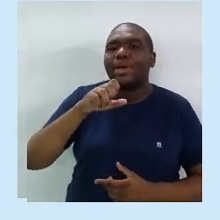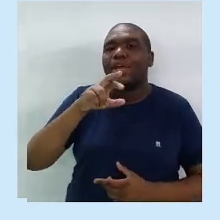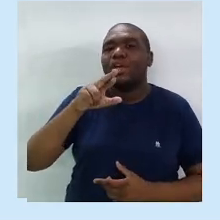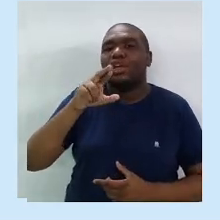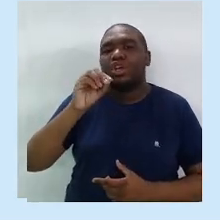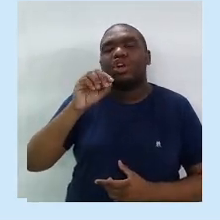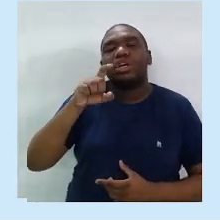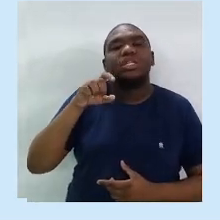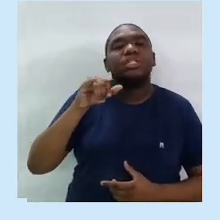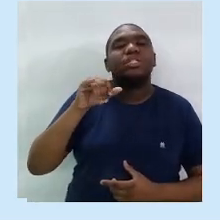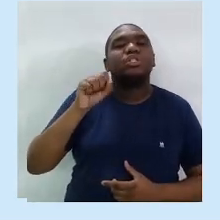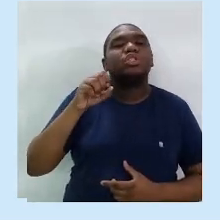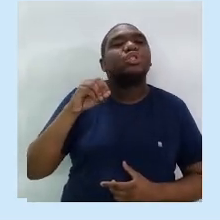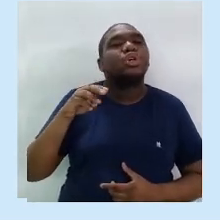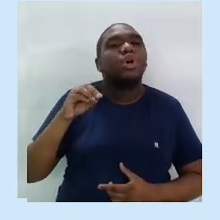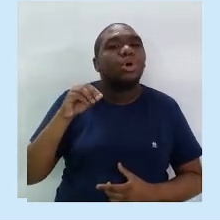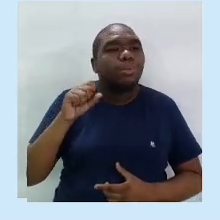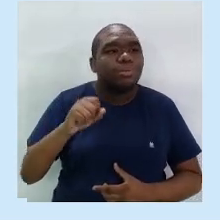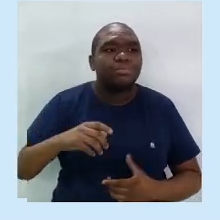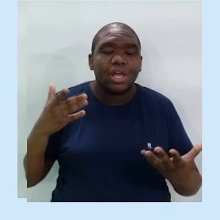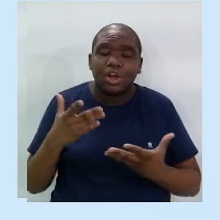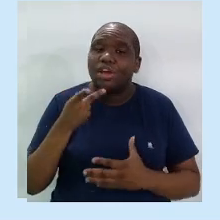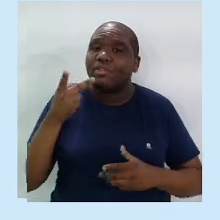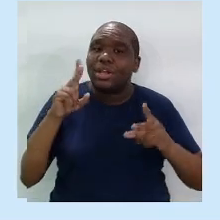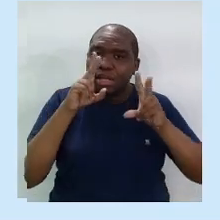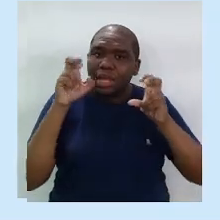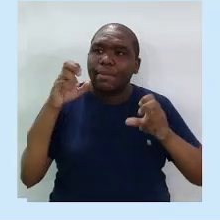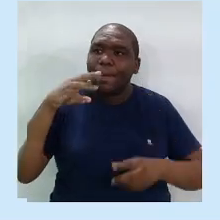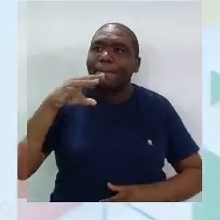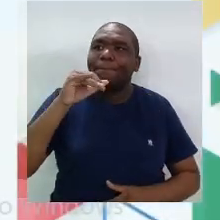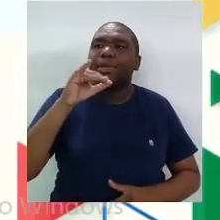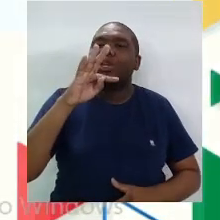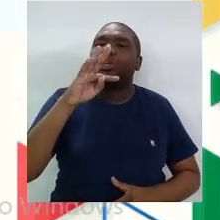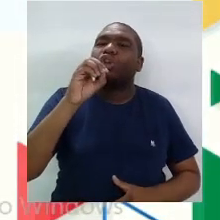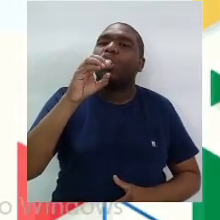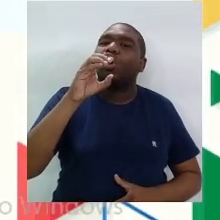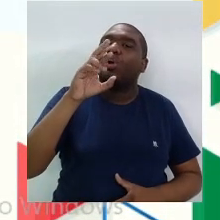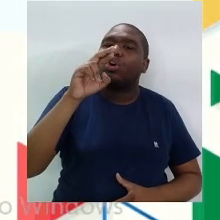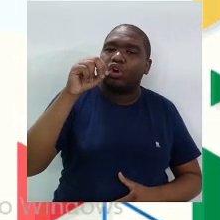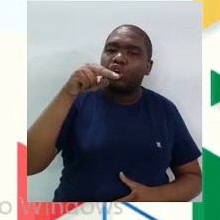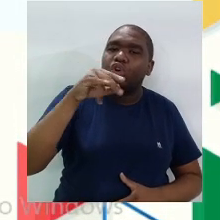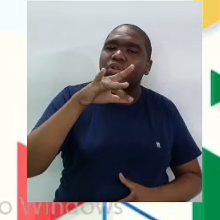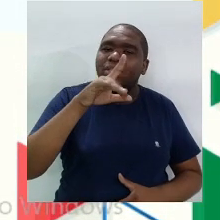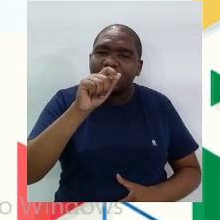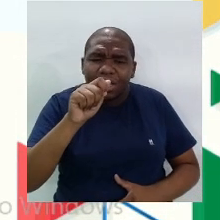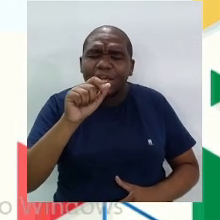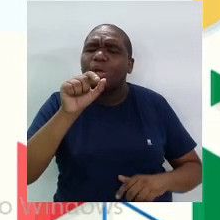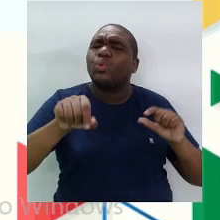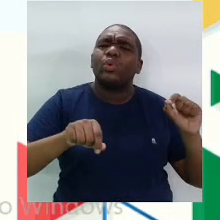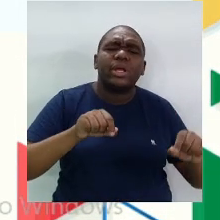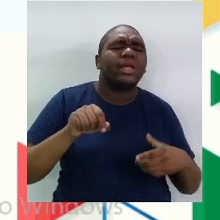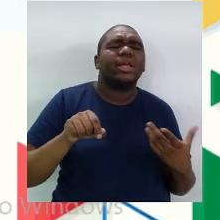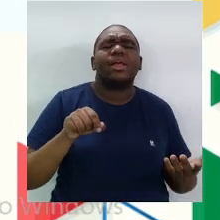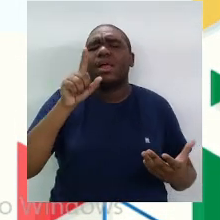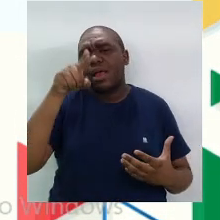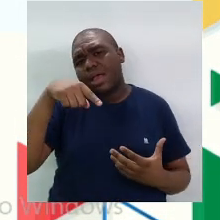peroxissomos. E agora vamos falar da mitocôndria. A mitocôndria, elas são organelas que